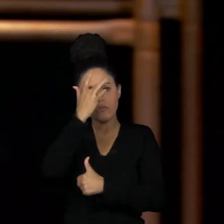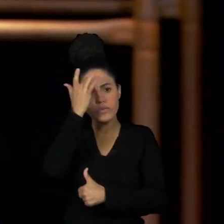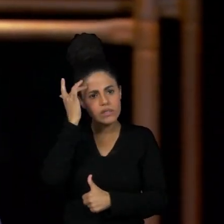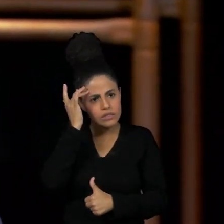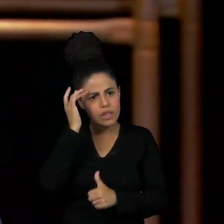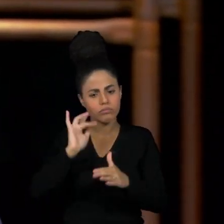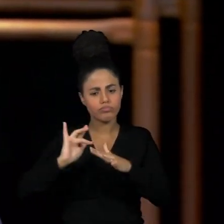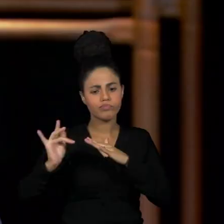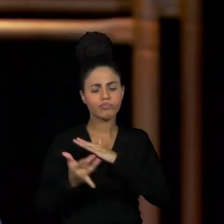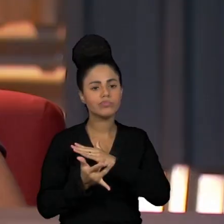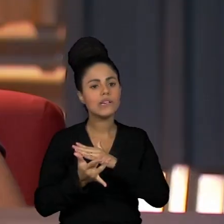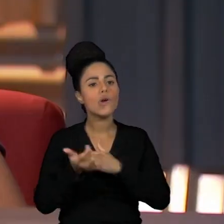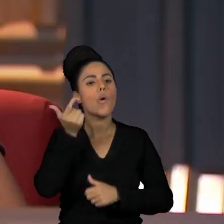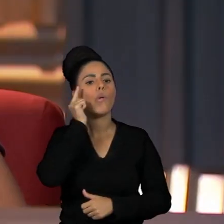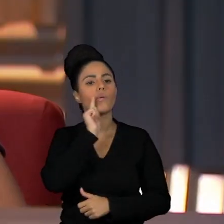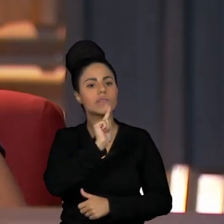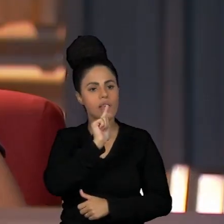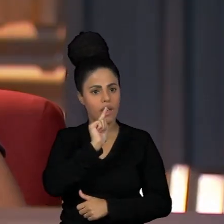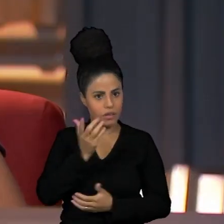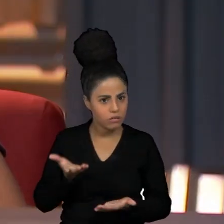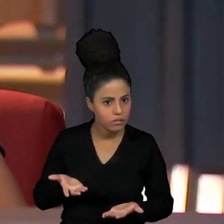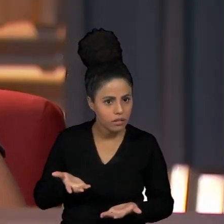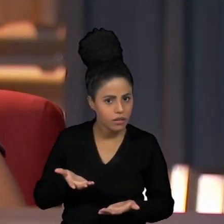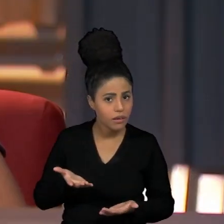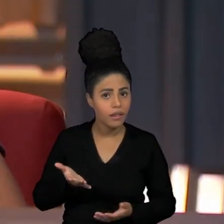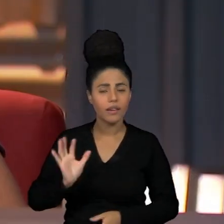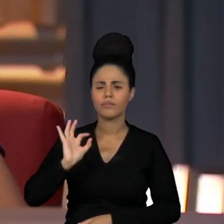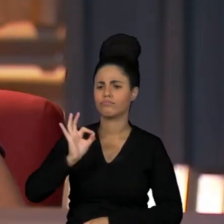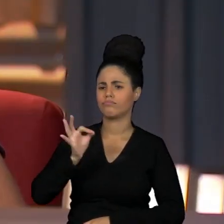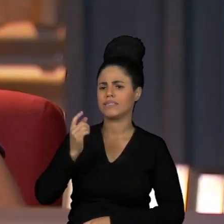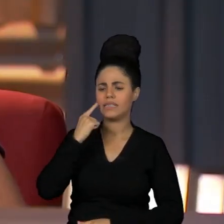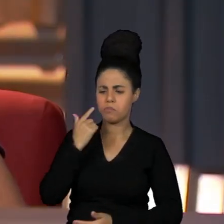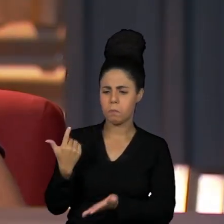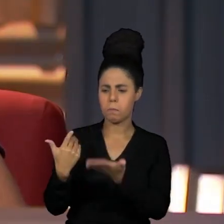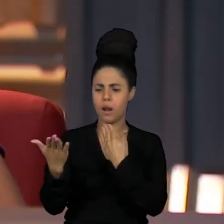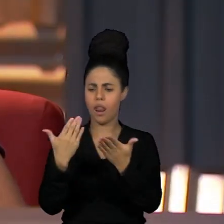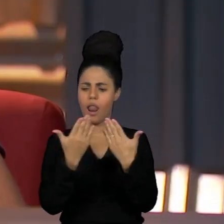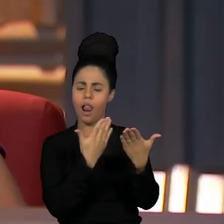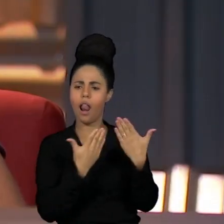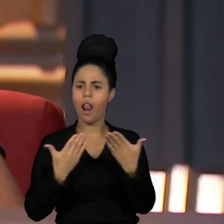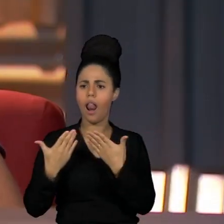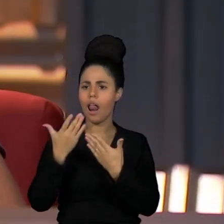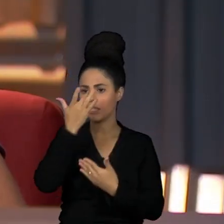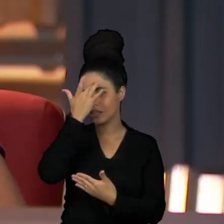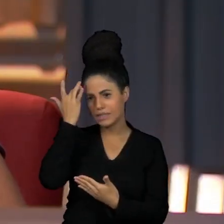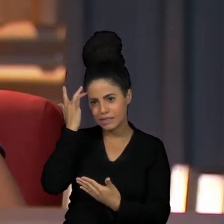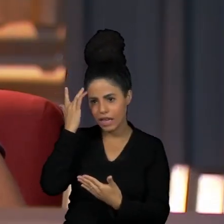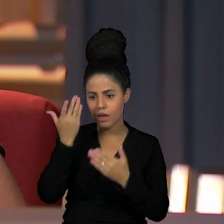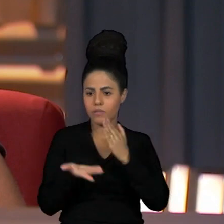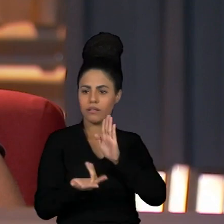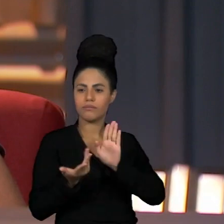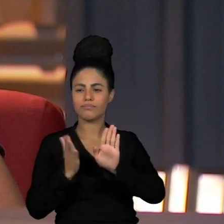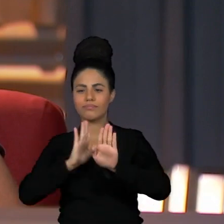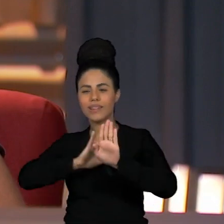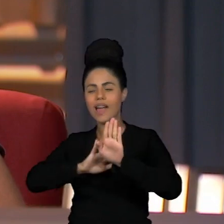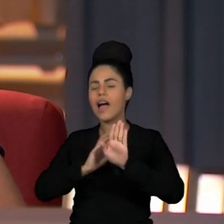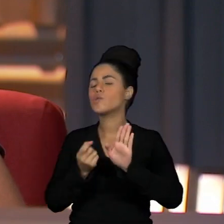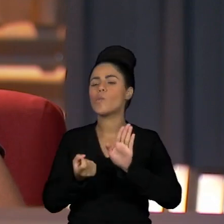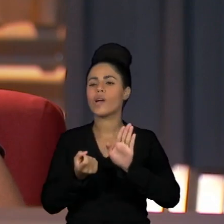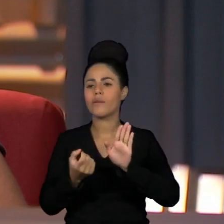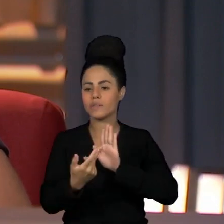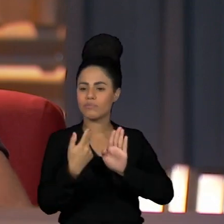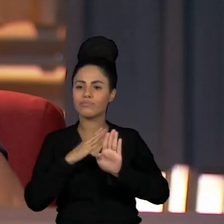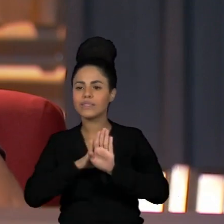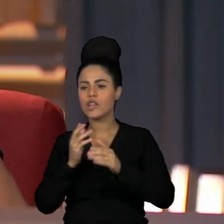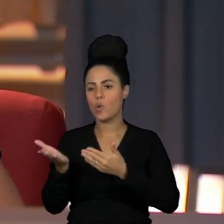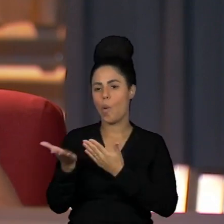conseguem resultados? Consegue. E assim, eu troco muita ideia, principalmente com o pessoal no direct lá no meu Instagram. Né? Tem um caso